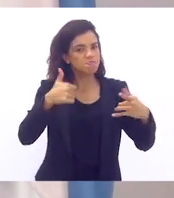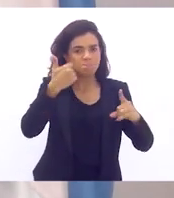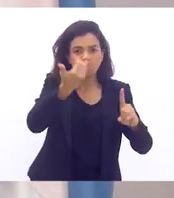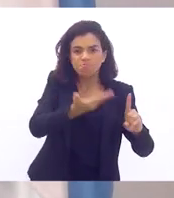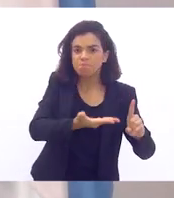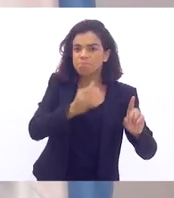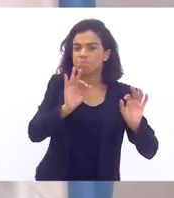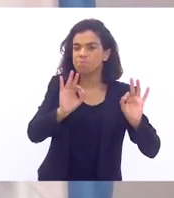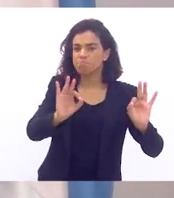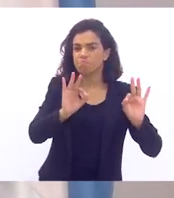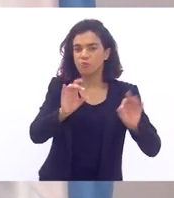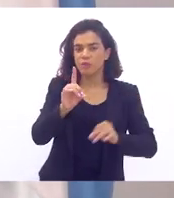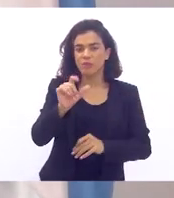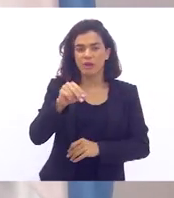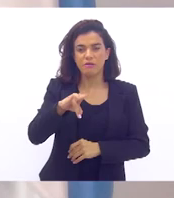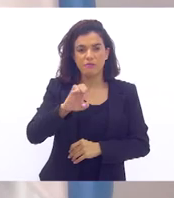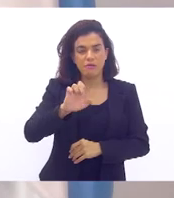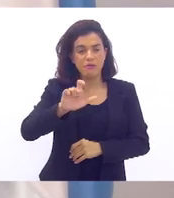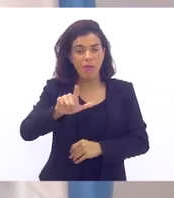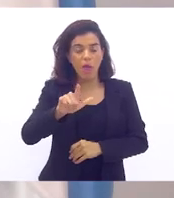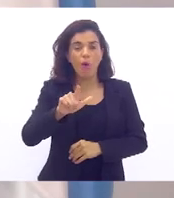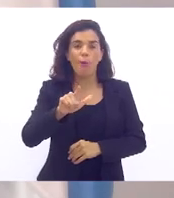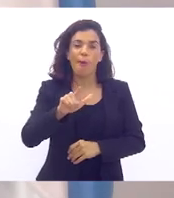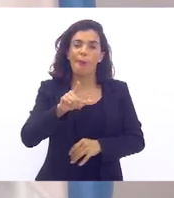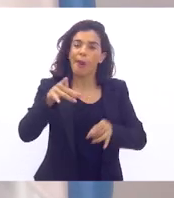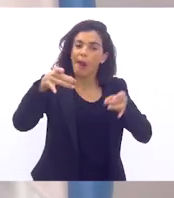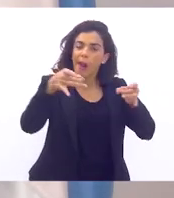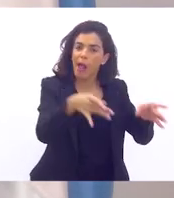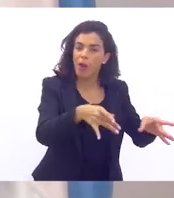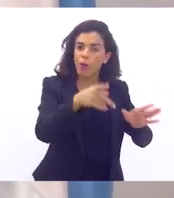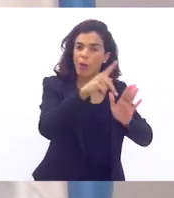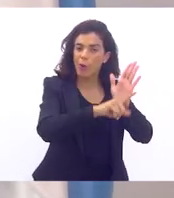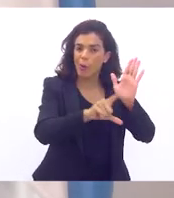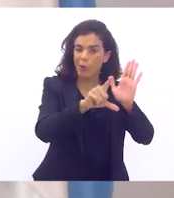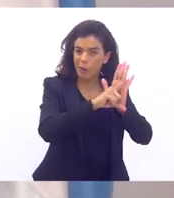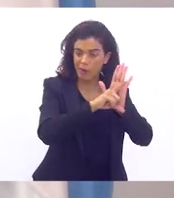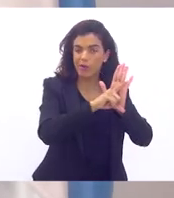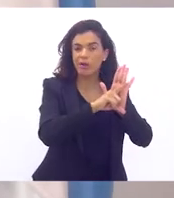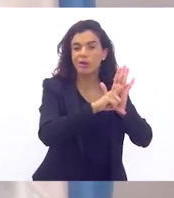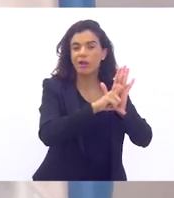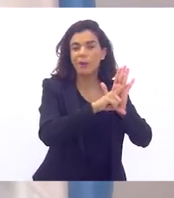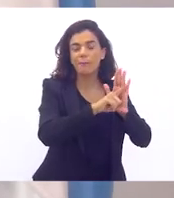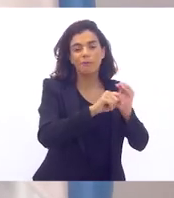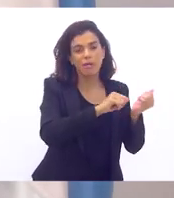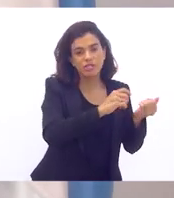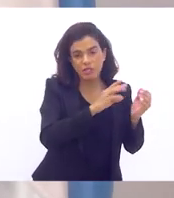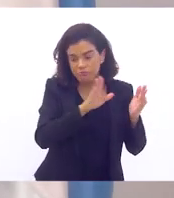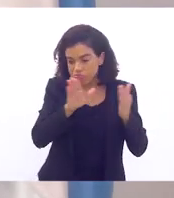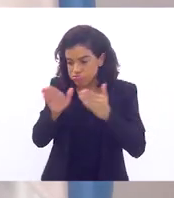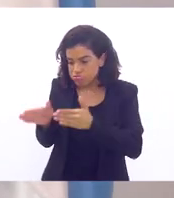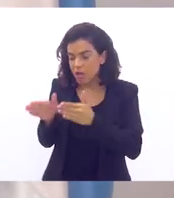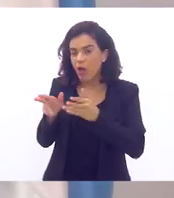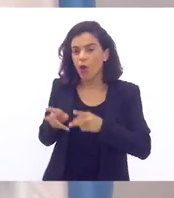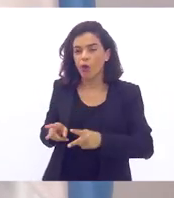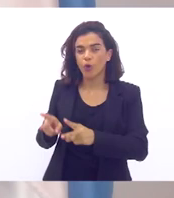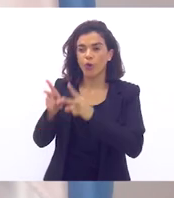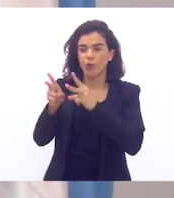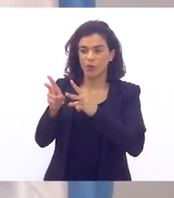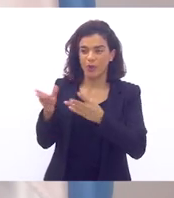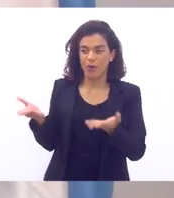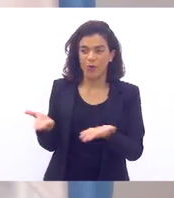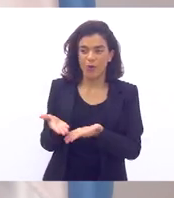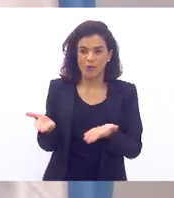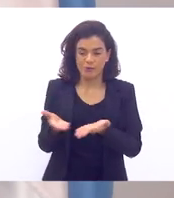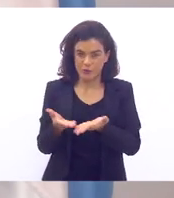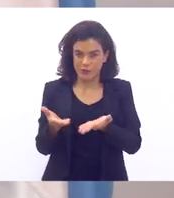librelon de abrir mão da sua iniciativa original podendo fazer com que nós tivéssemos continuidade em andamento ao que a gente está discutindo